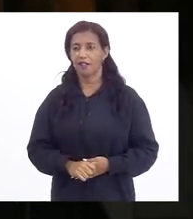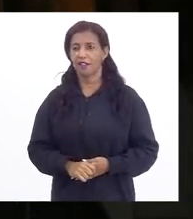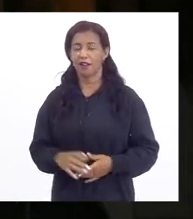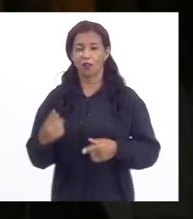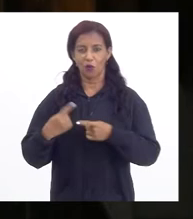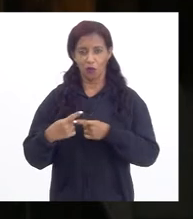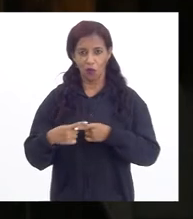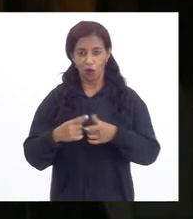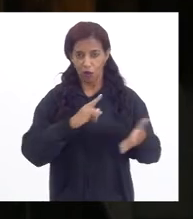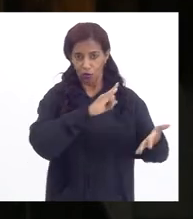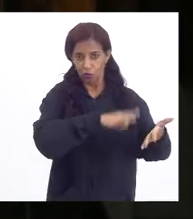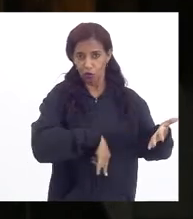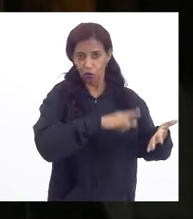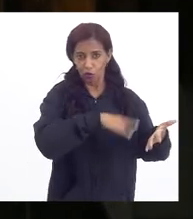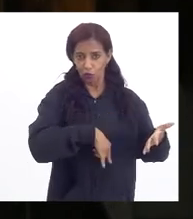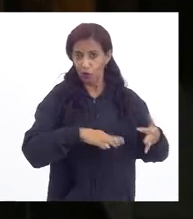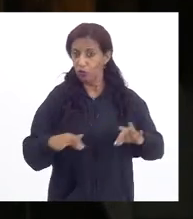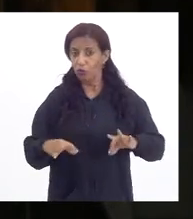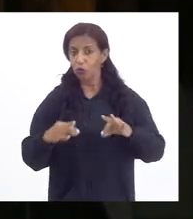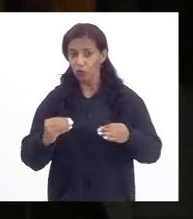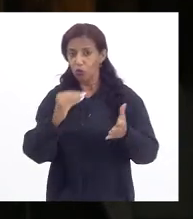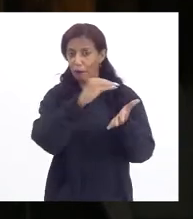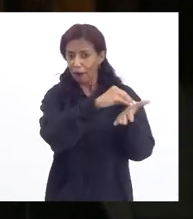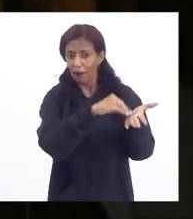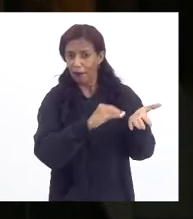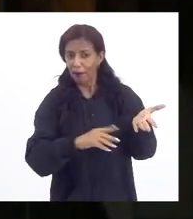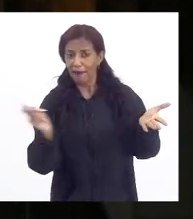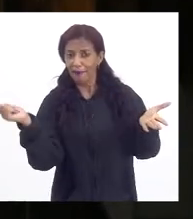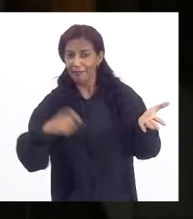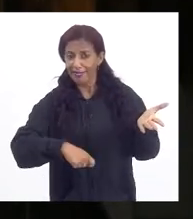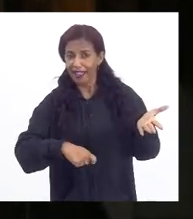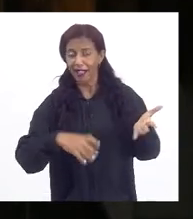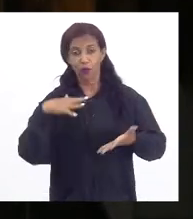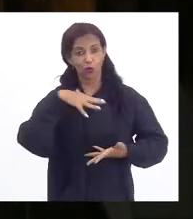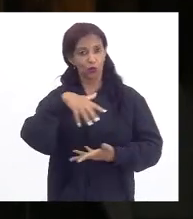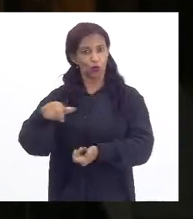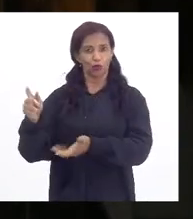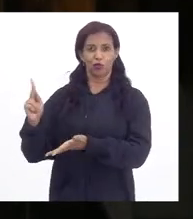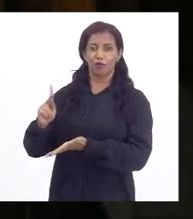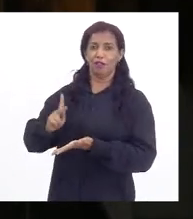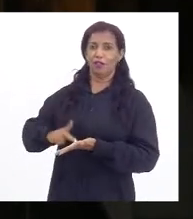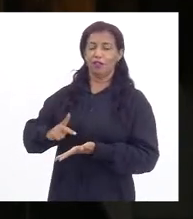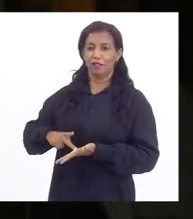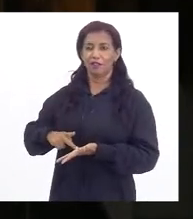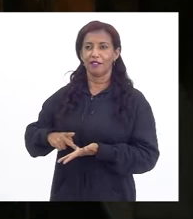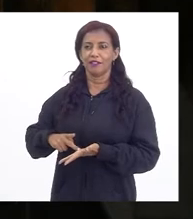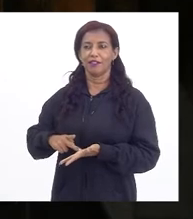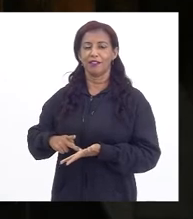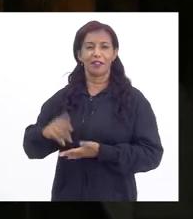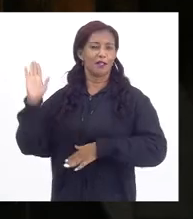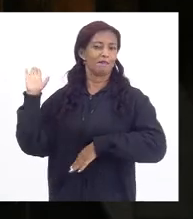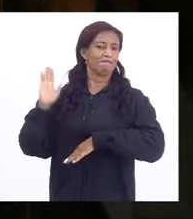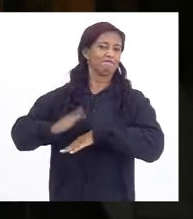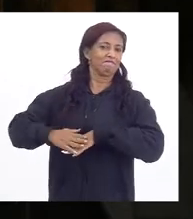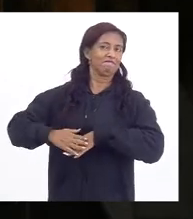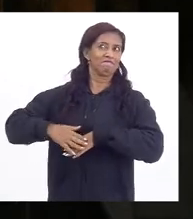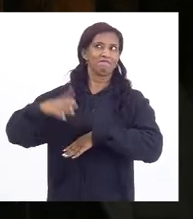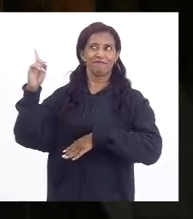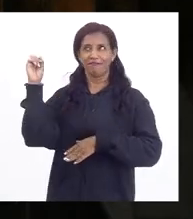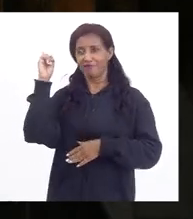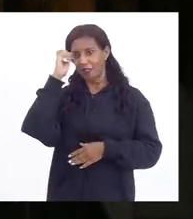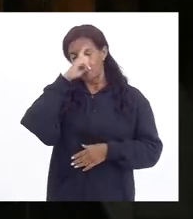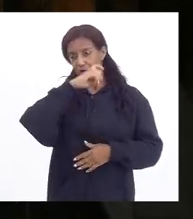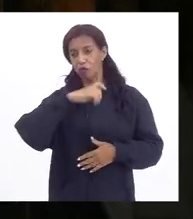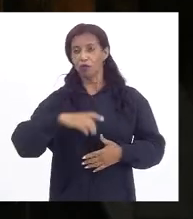Porque no papel tudo isso cabe, no mundo real é muito mais